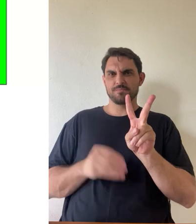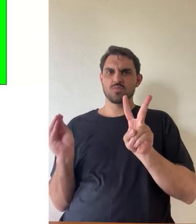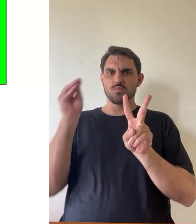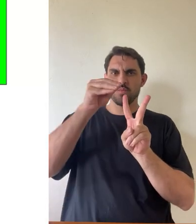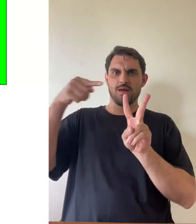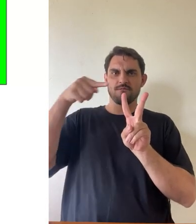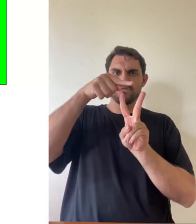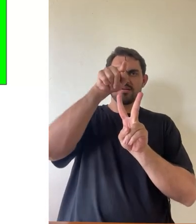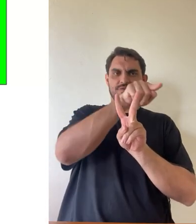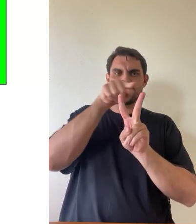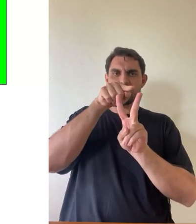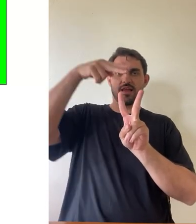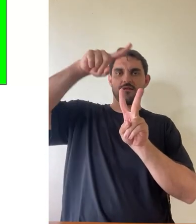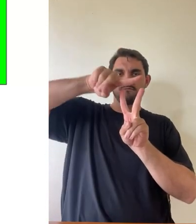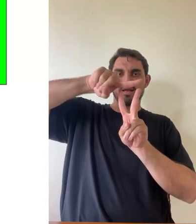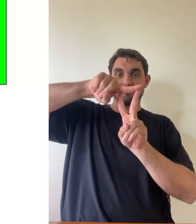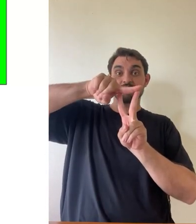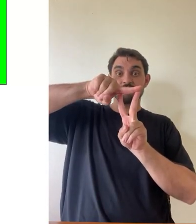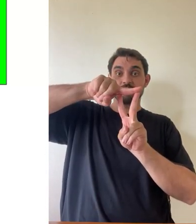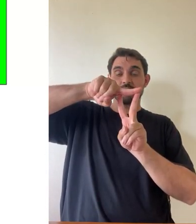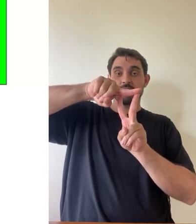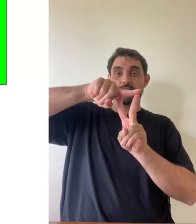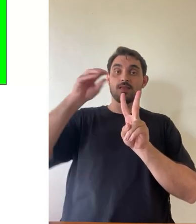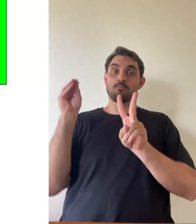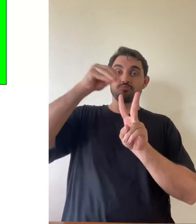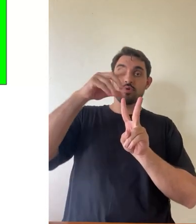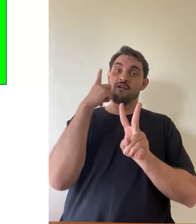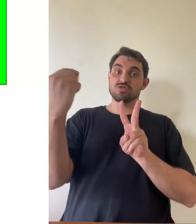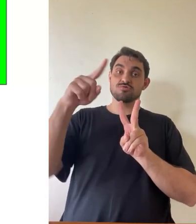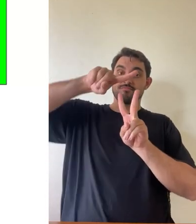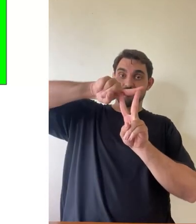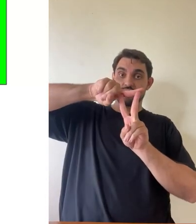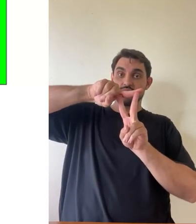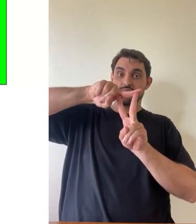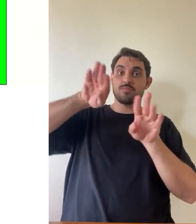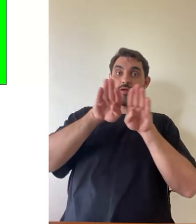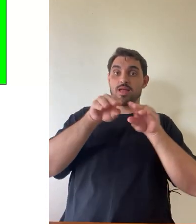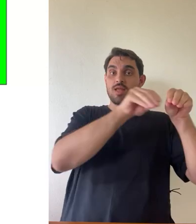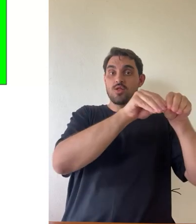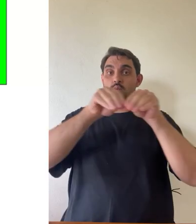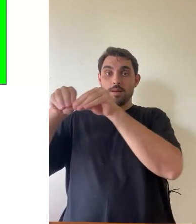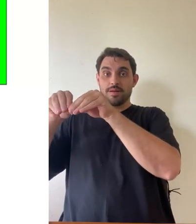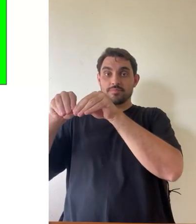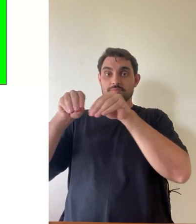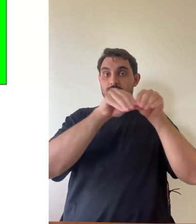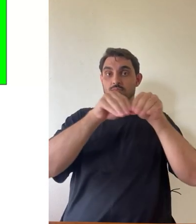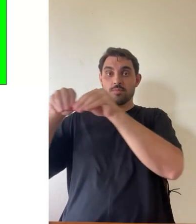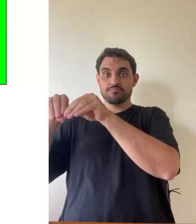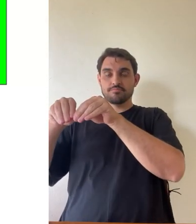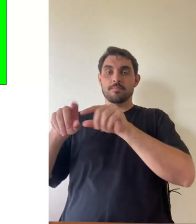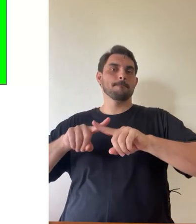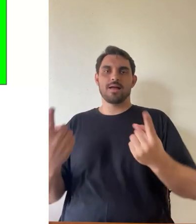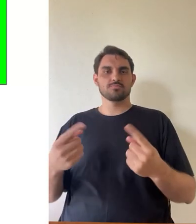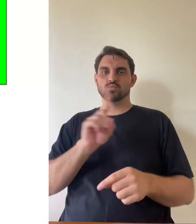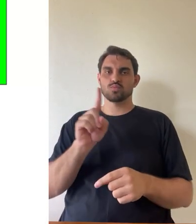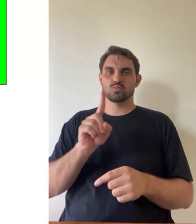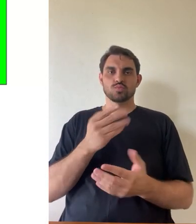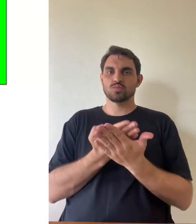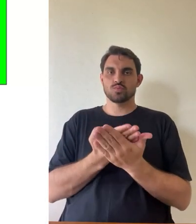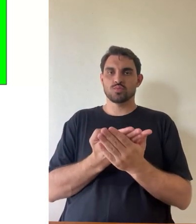inserir a seta aqui em cima da velocidade, tá? Como também do deslocamento, né? Por enquanto, aqui nós não entramos ainda